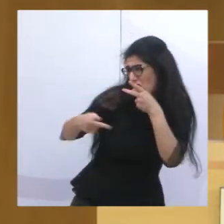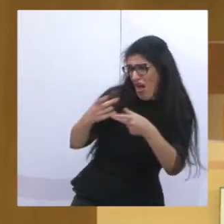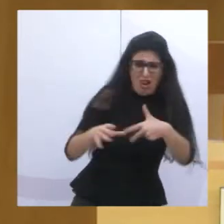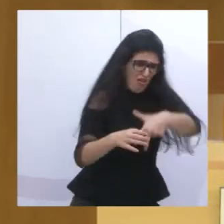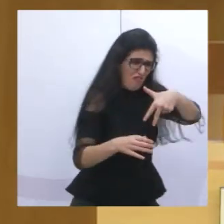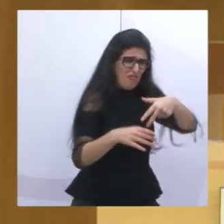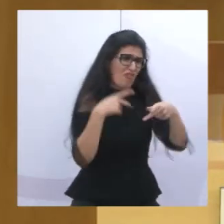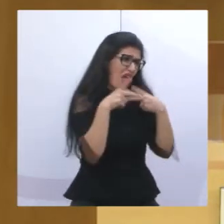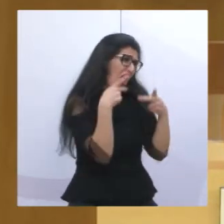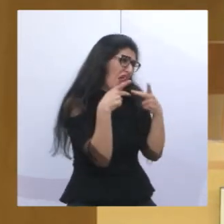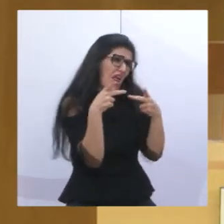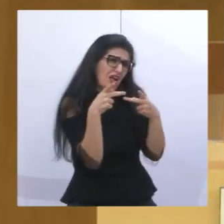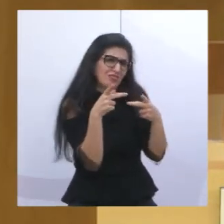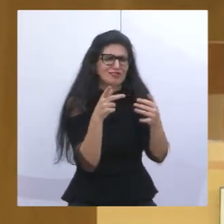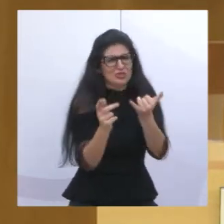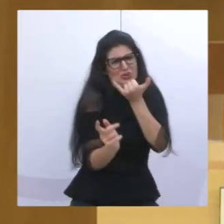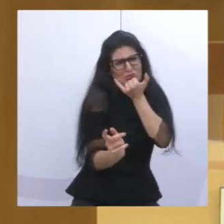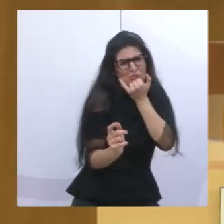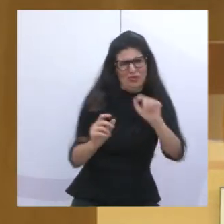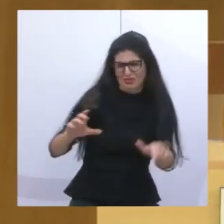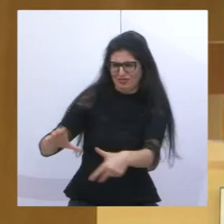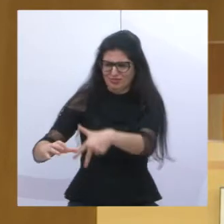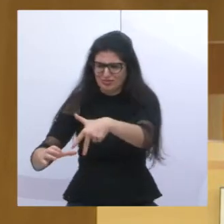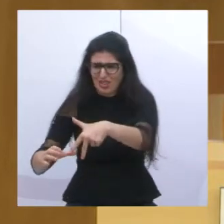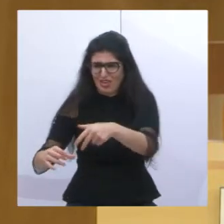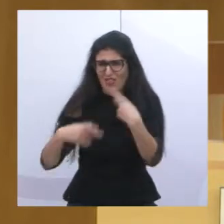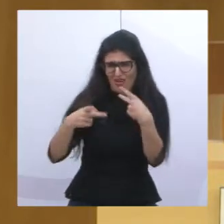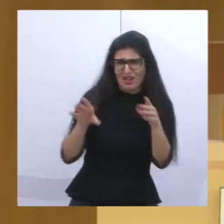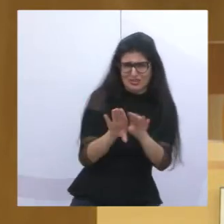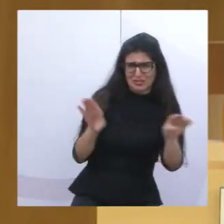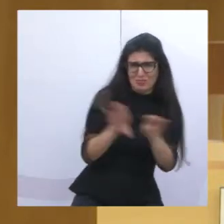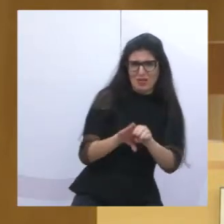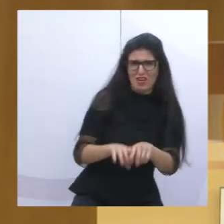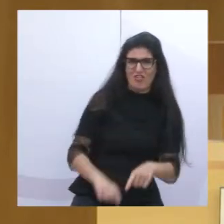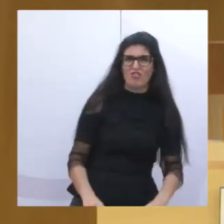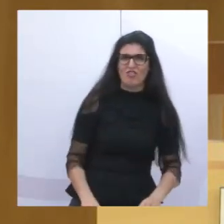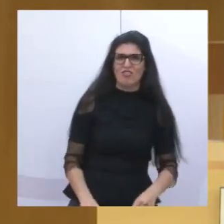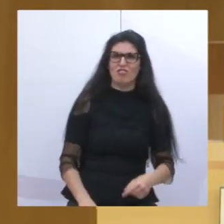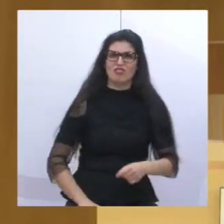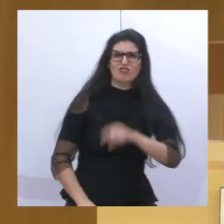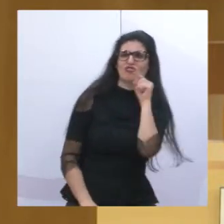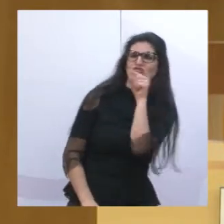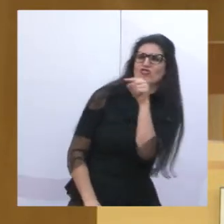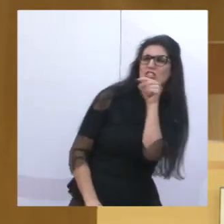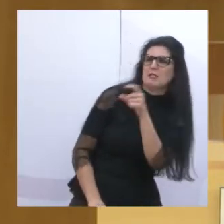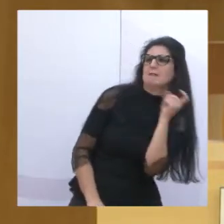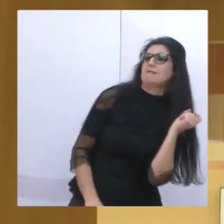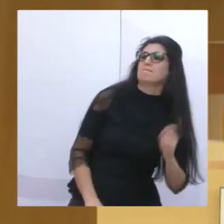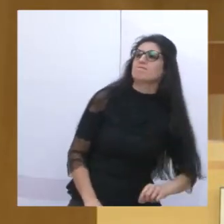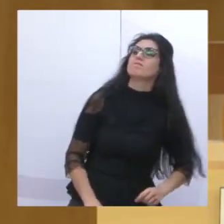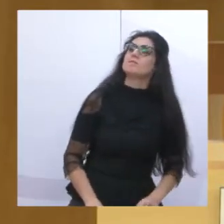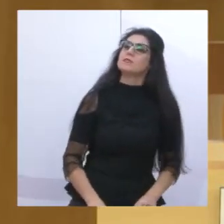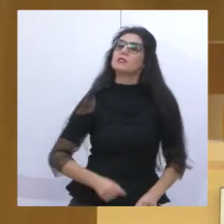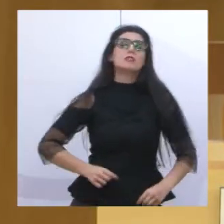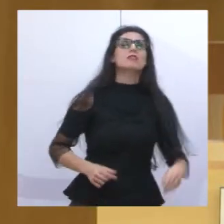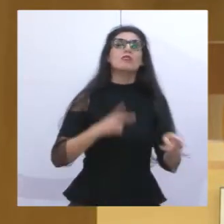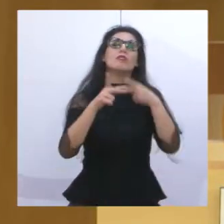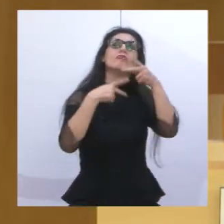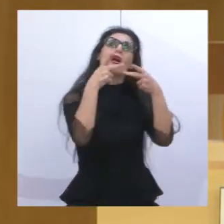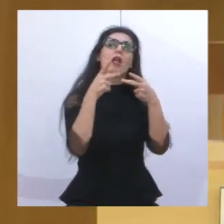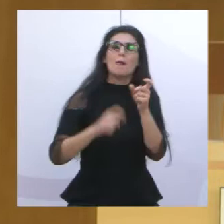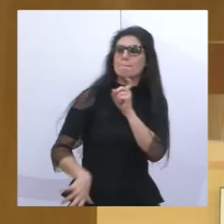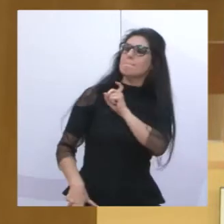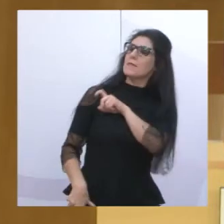aqui, olhar para si também, porque quando você aponta um dedo para alguém, você está apontando 3 para cima de você. As pessoas não enxergam isso. Então, é importante,